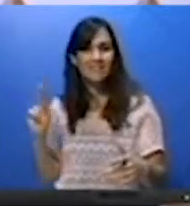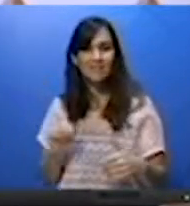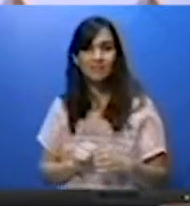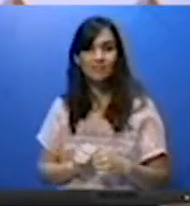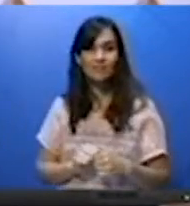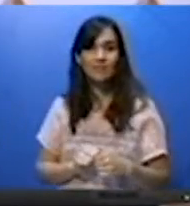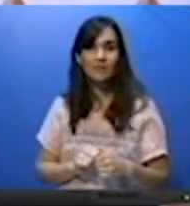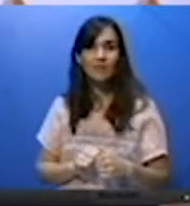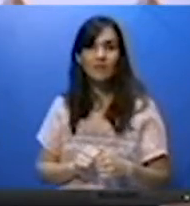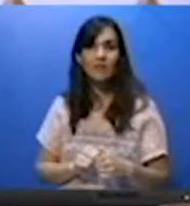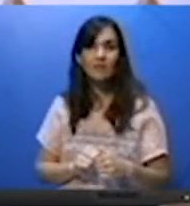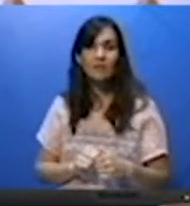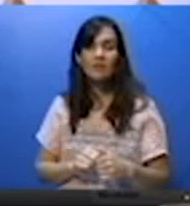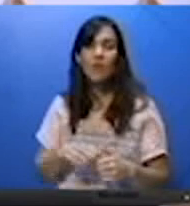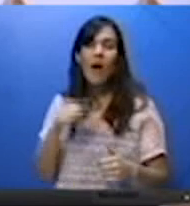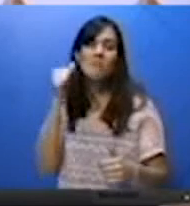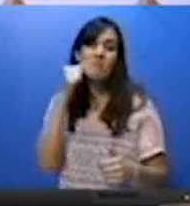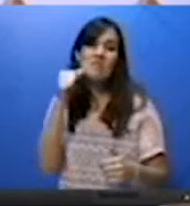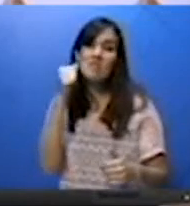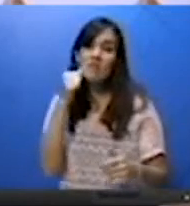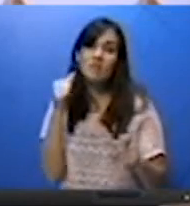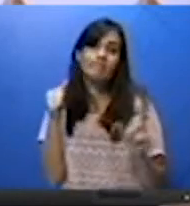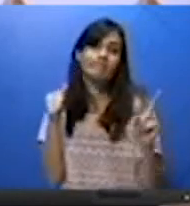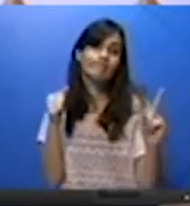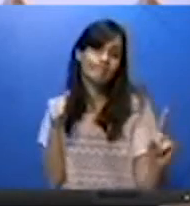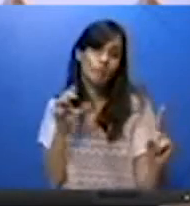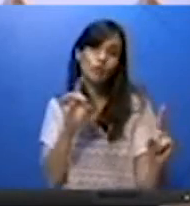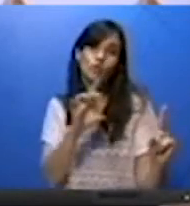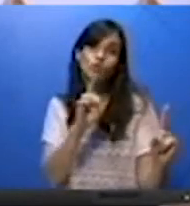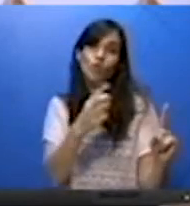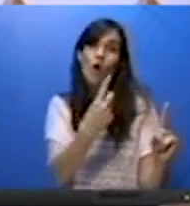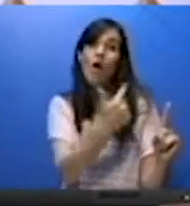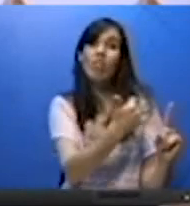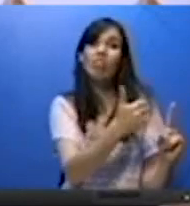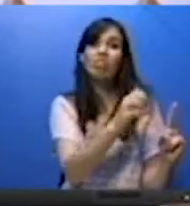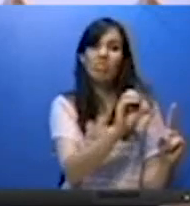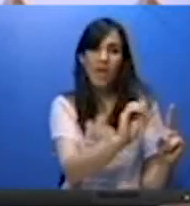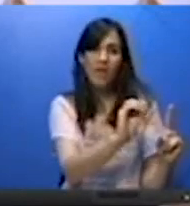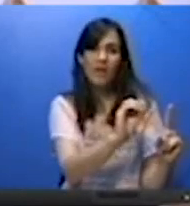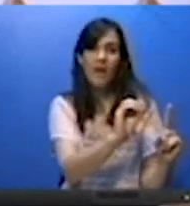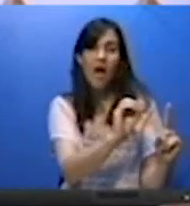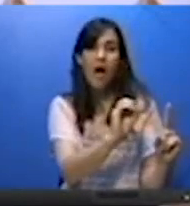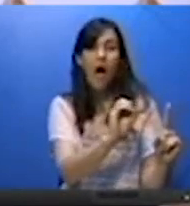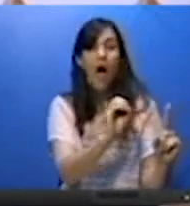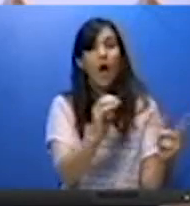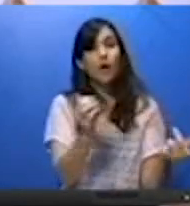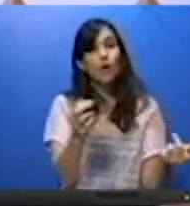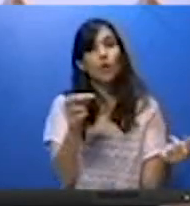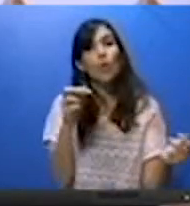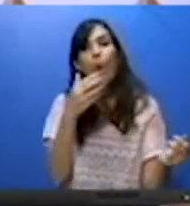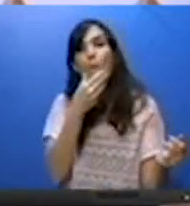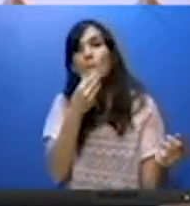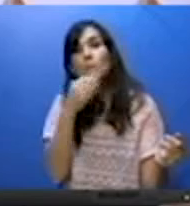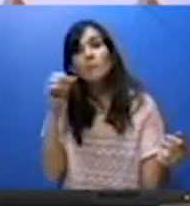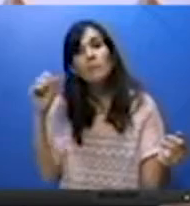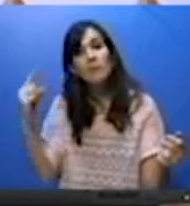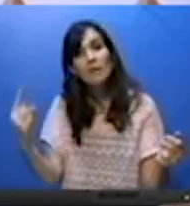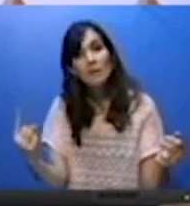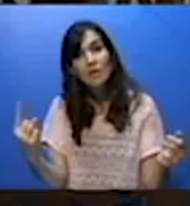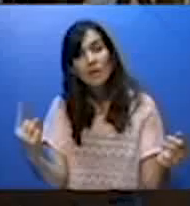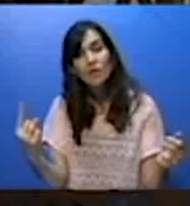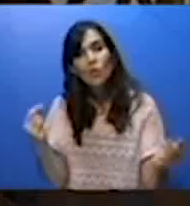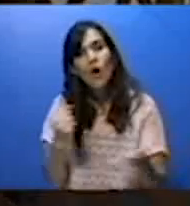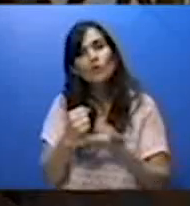então ela tinha ganhado só o essenciais tá bom então aqui a outra